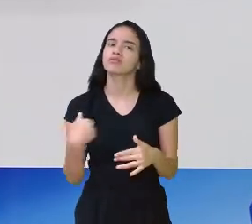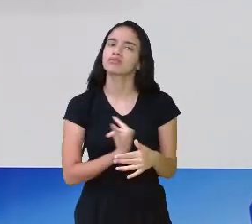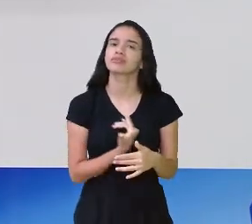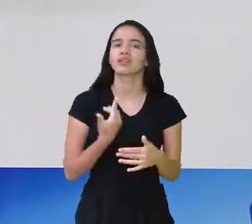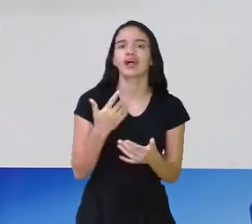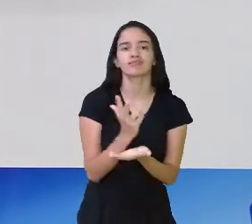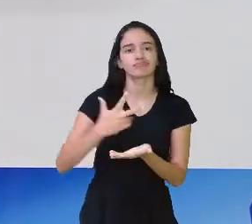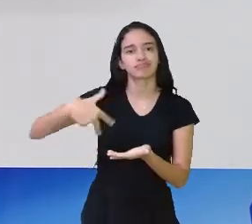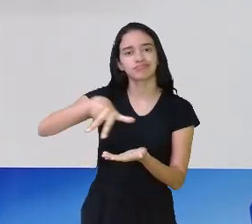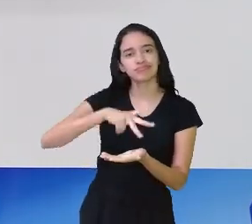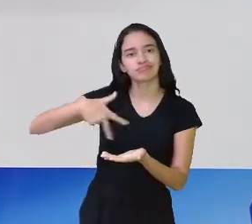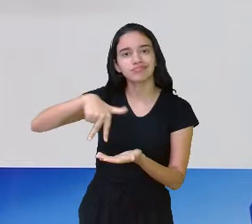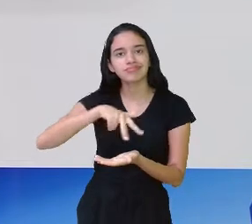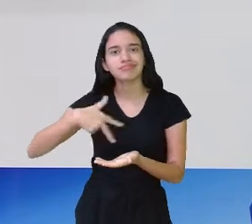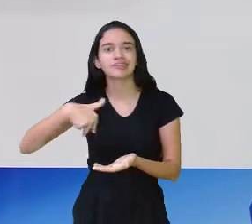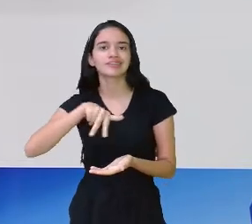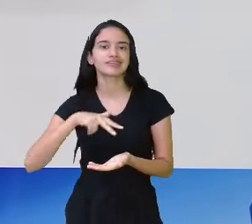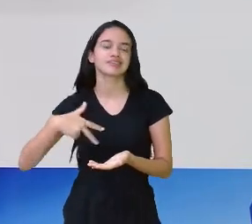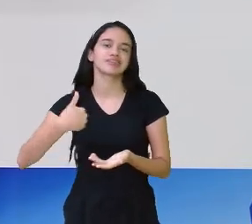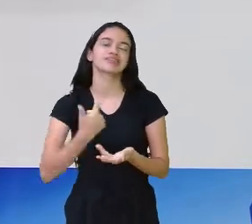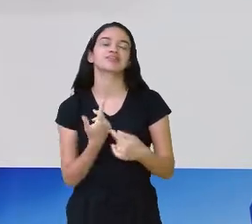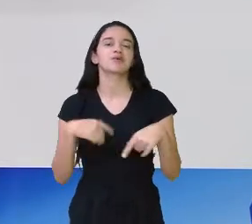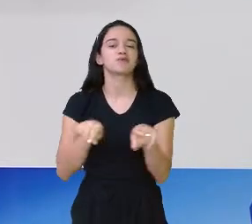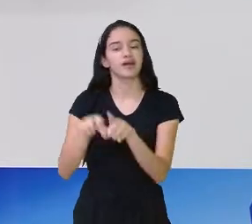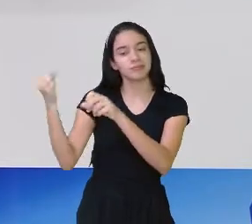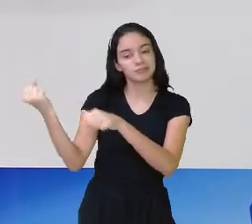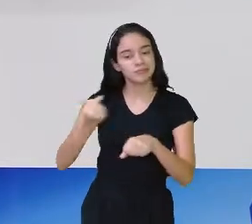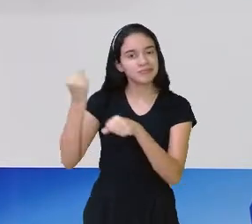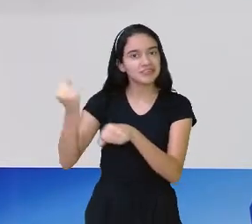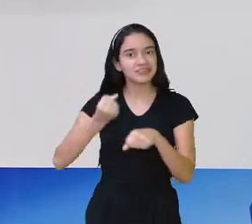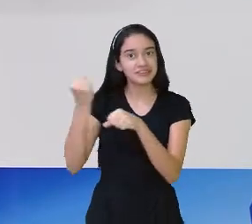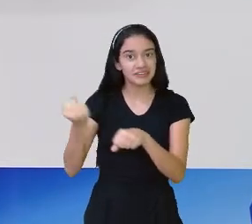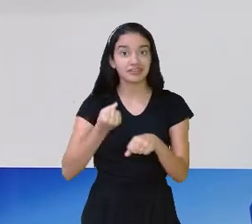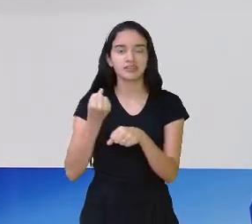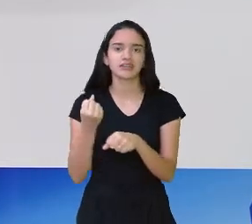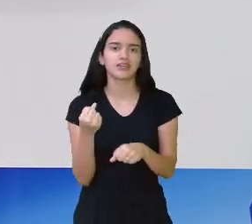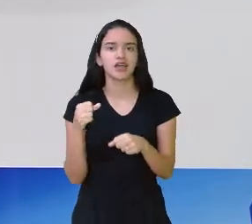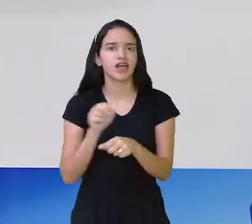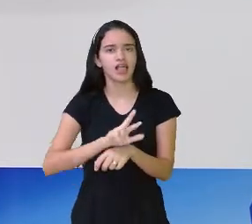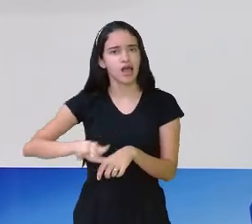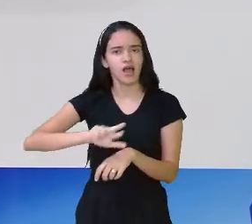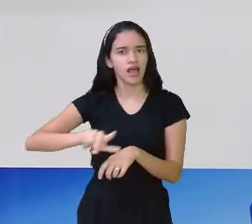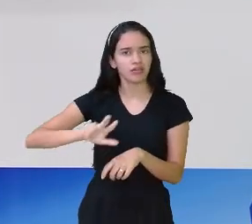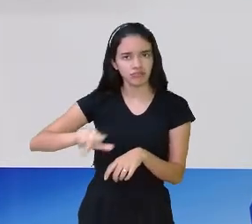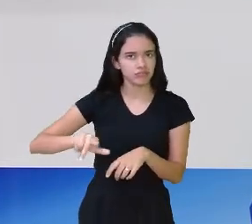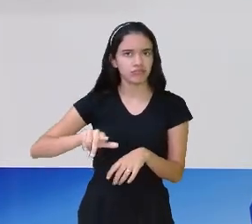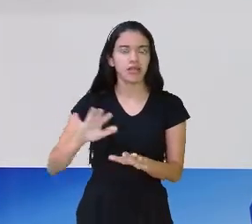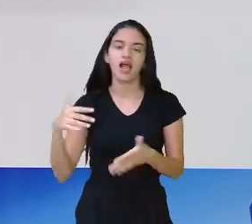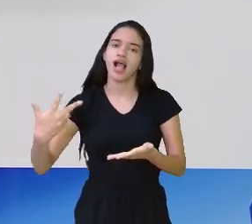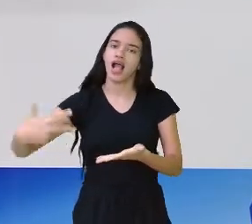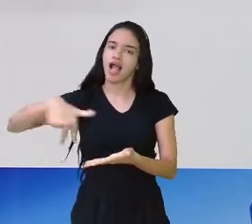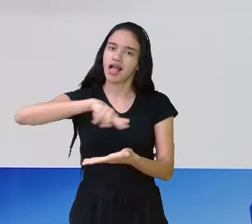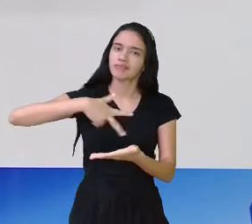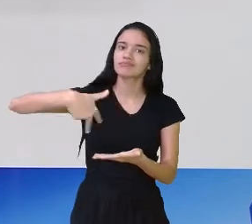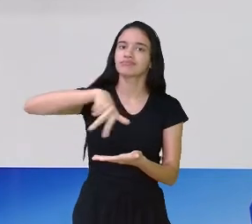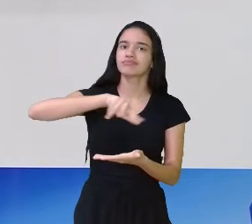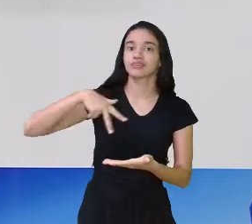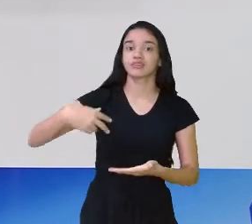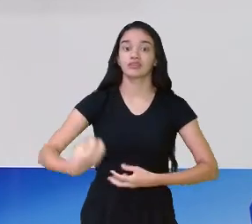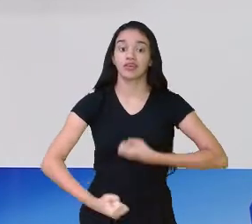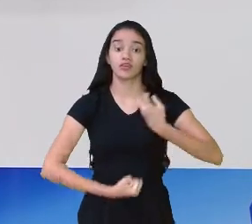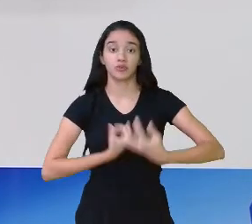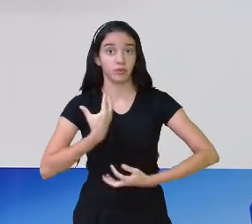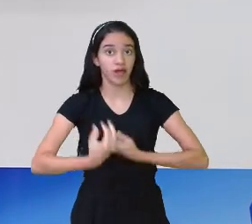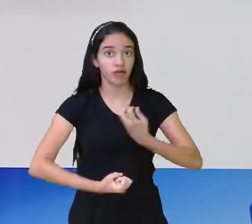na cozinha, enquanto varre a casa, faz uma faxina, pega a vassoura, né? Isso não é arte. Né? É dança, é expressão, mas não é